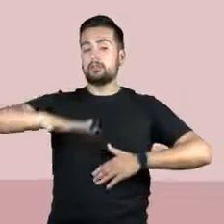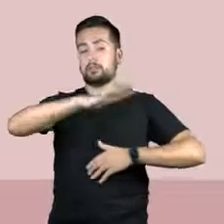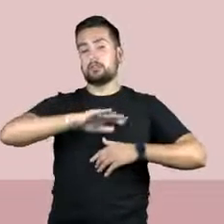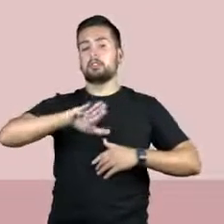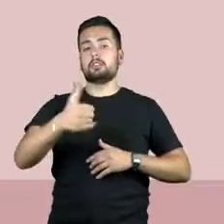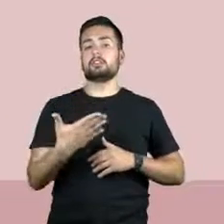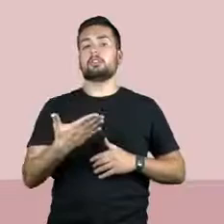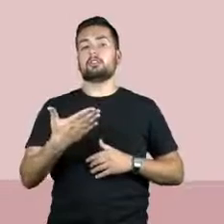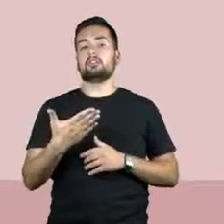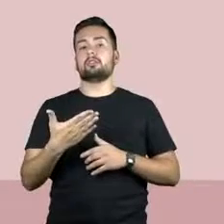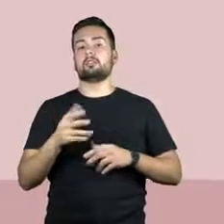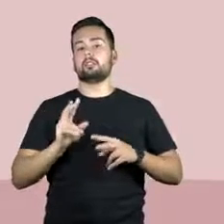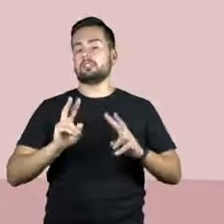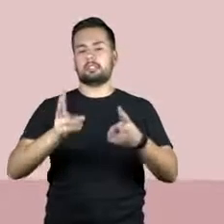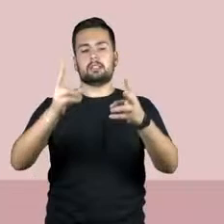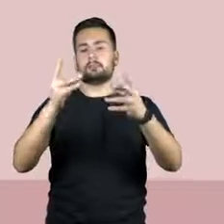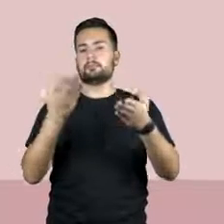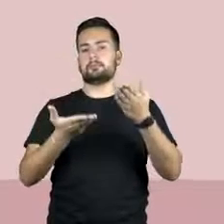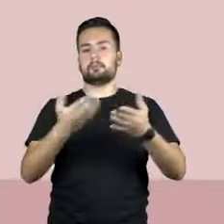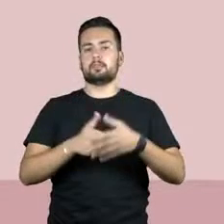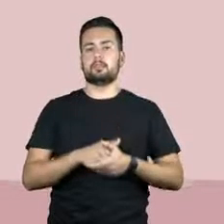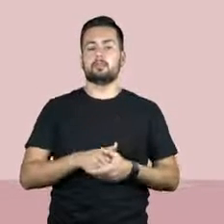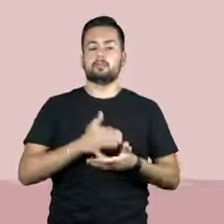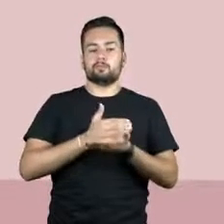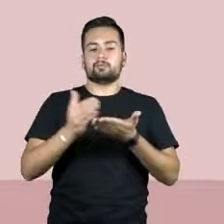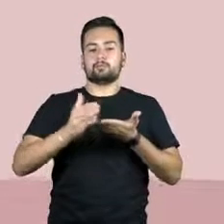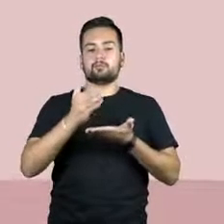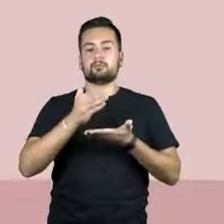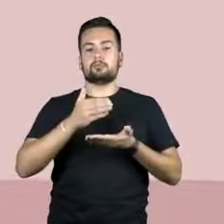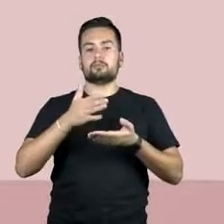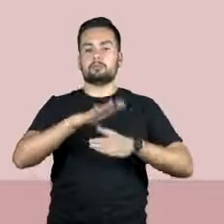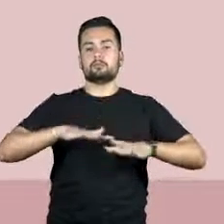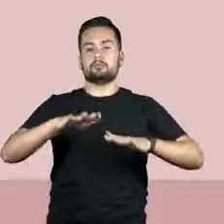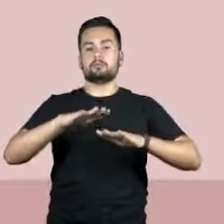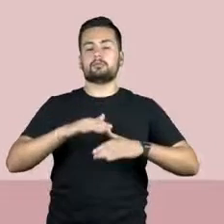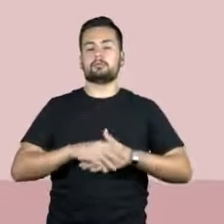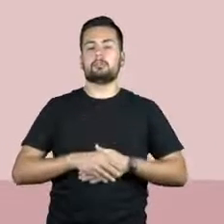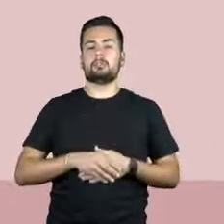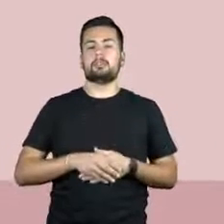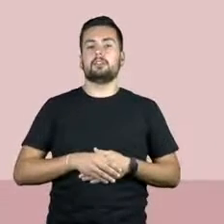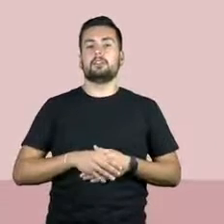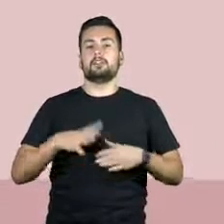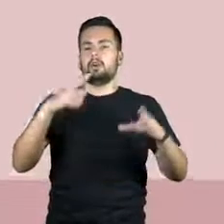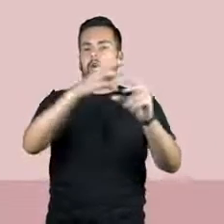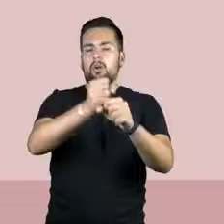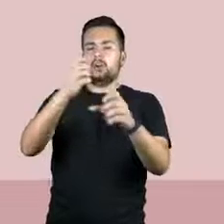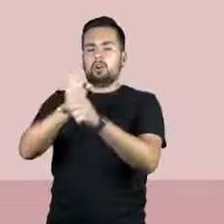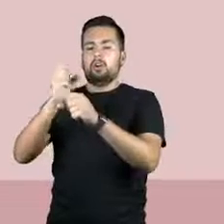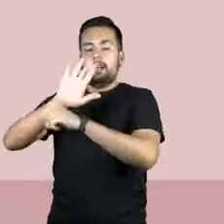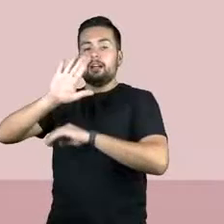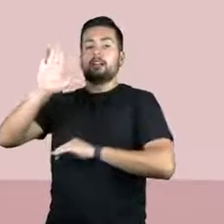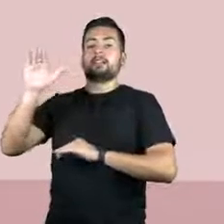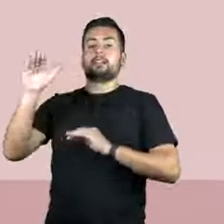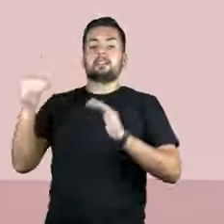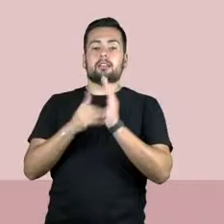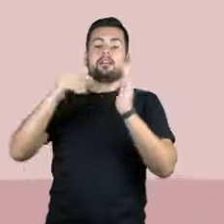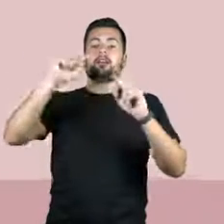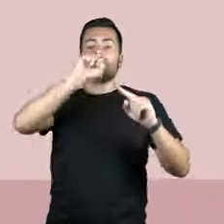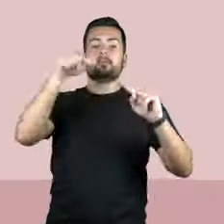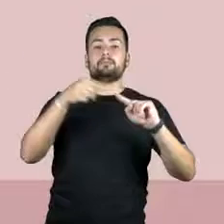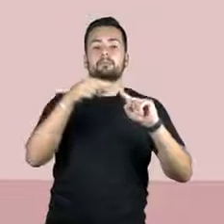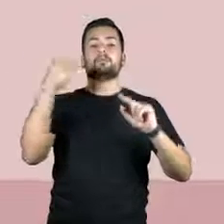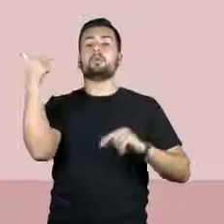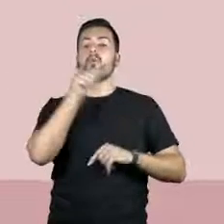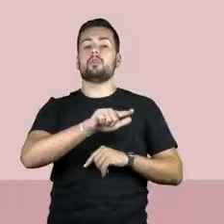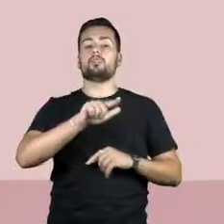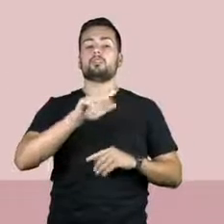critério dele é sempre o mesmo. Dado uma superfície inicial, ele vai fazer tantos cálculos até chegar a um ponto onde você vai encontrar algo,